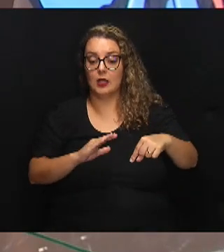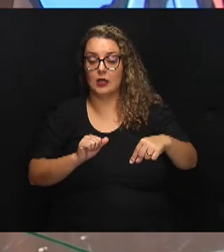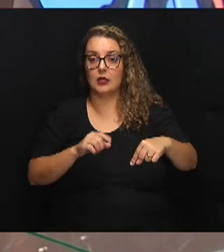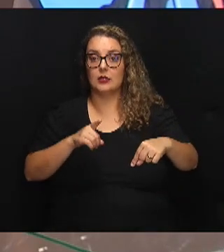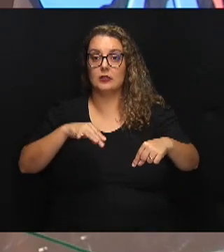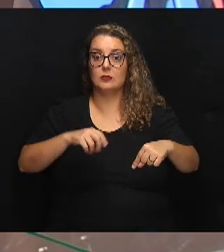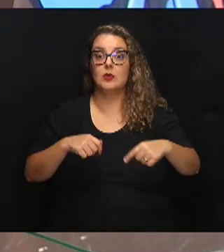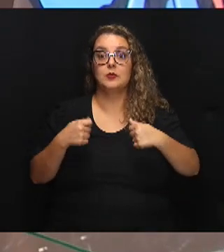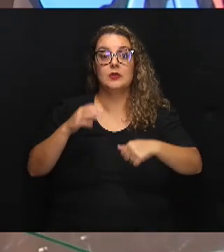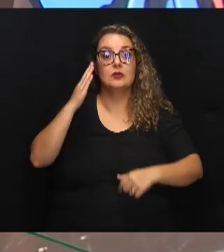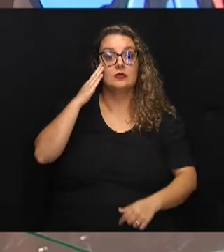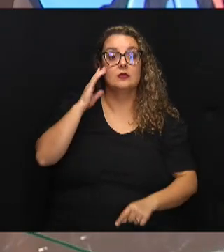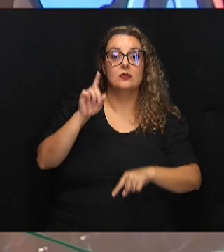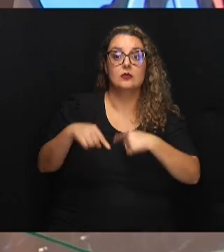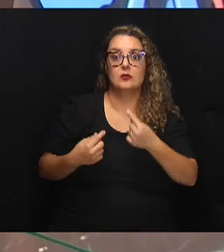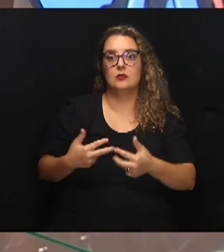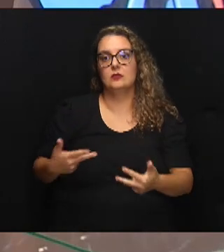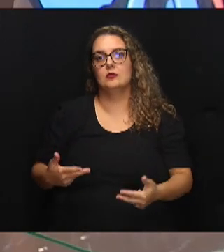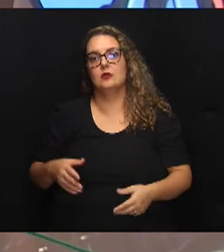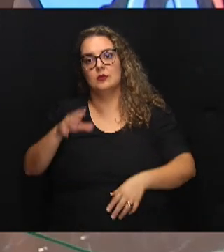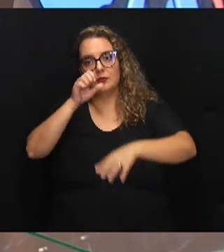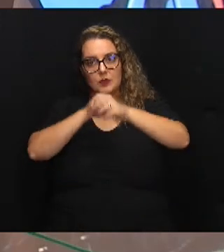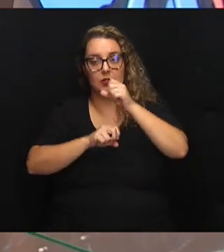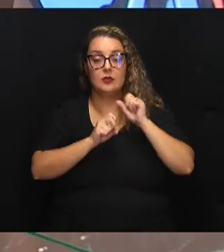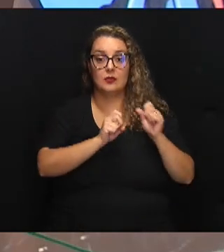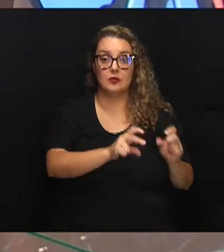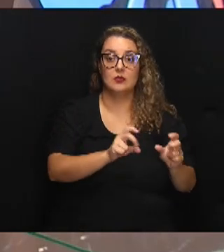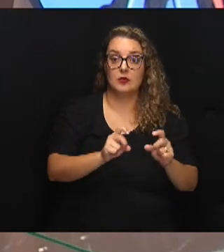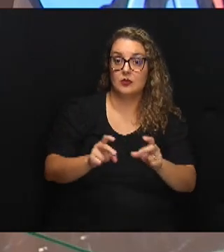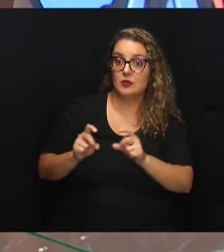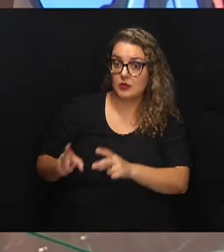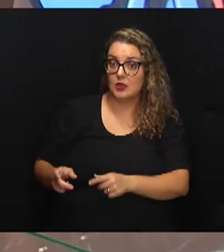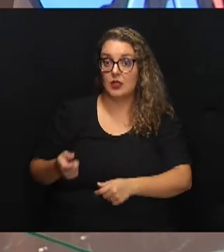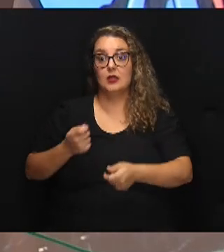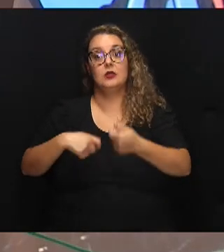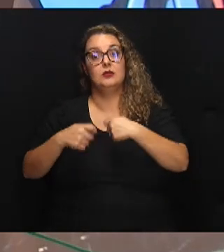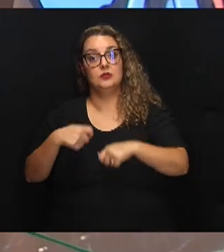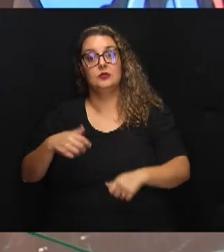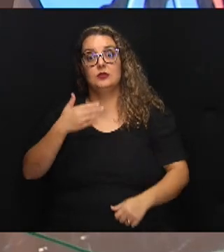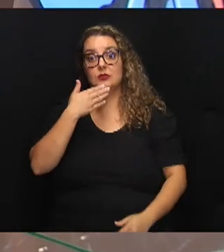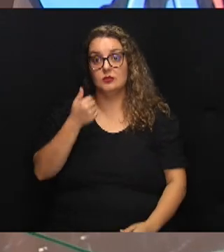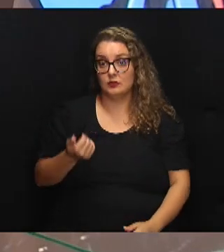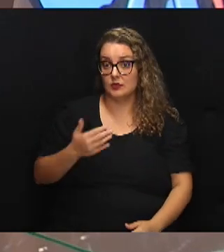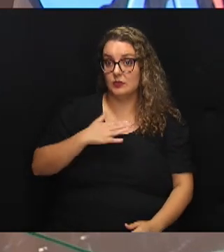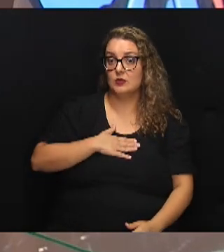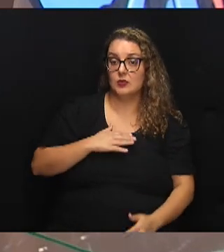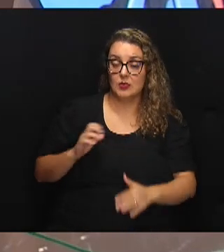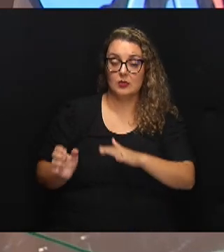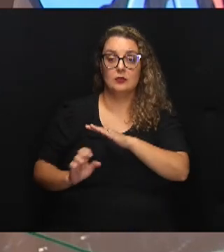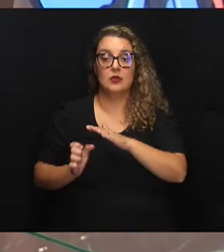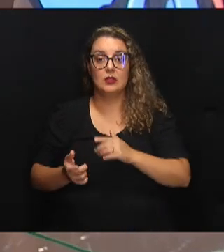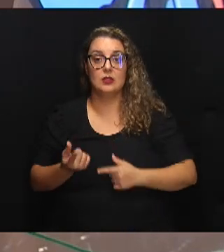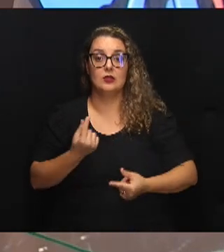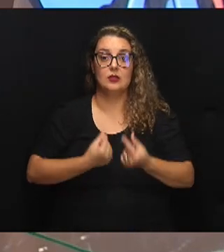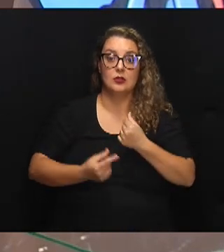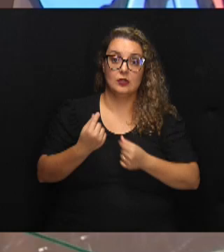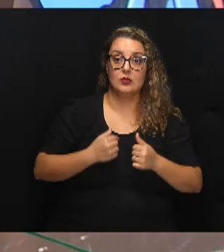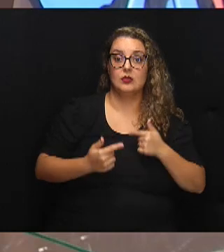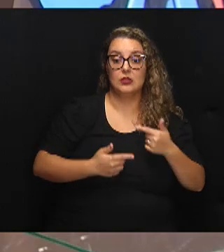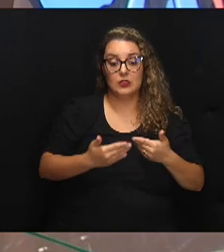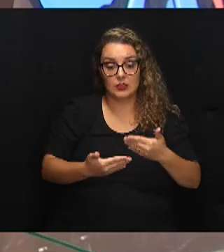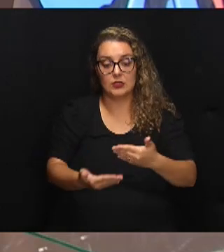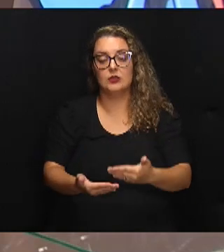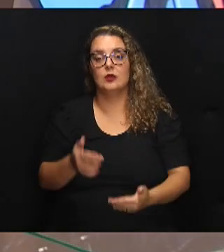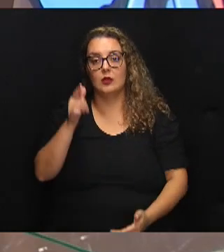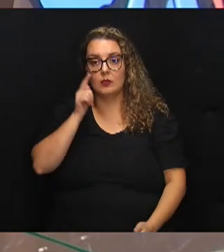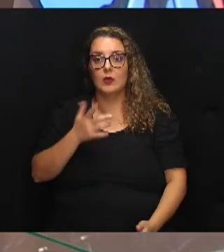coisas, eu precisava aprender a vender, eu precisava aprender a administrar melhor meu negócio, toda a gestão financeira para conseguir